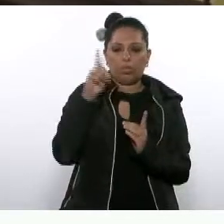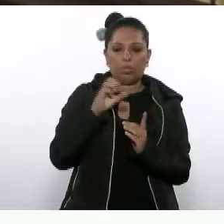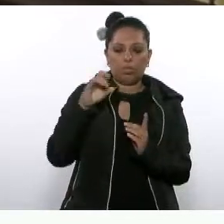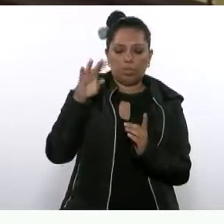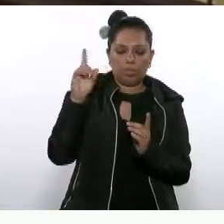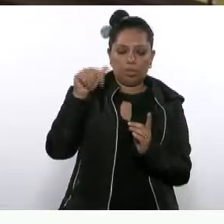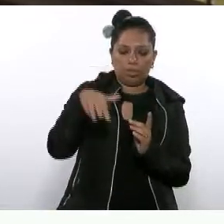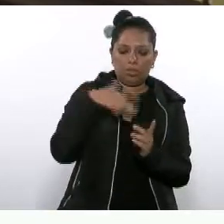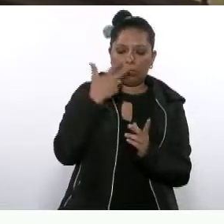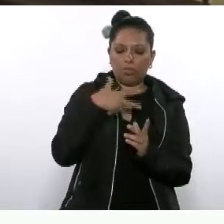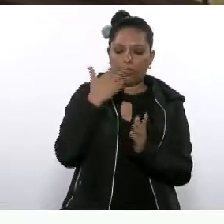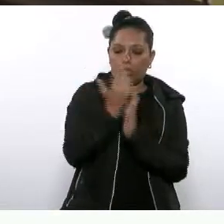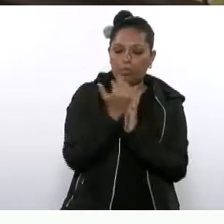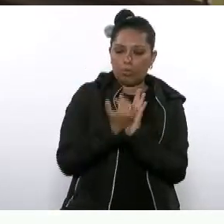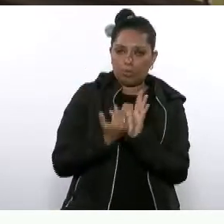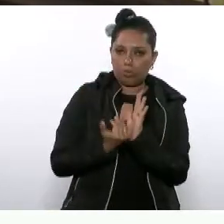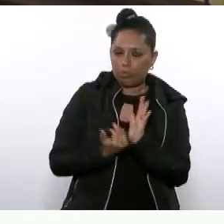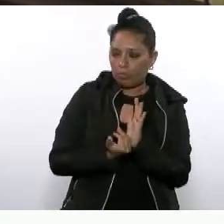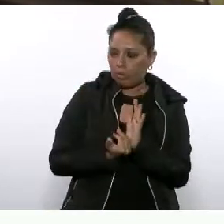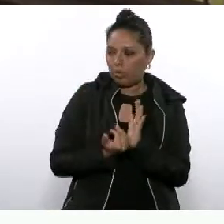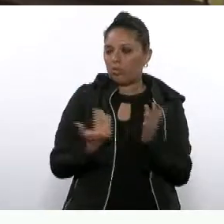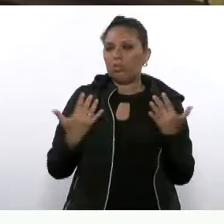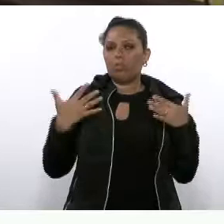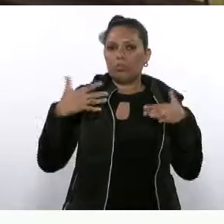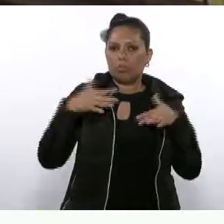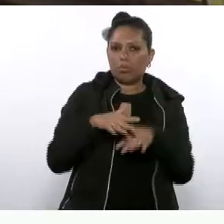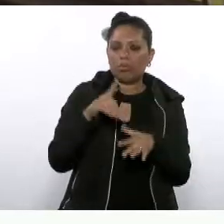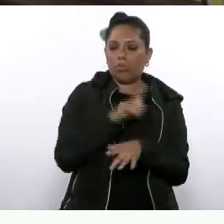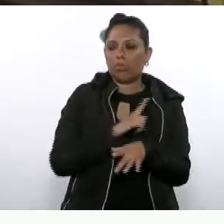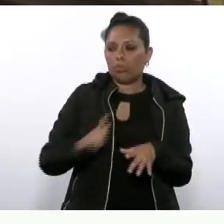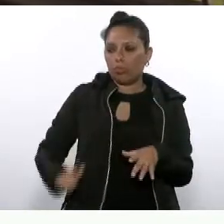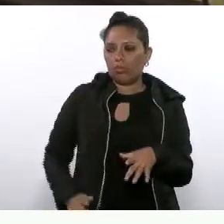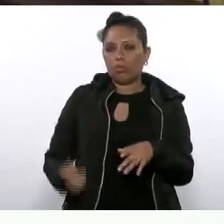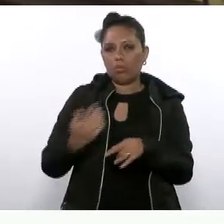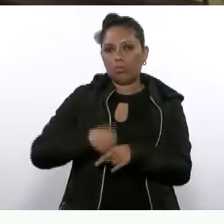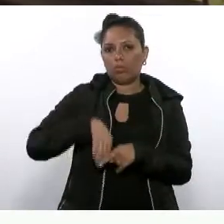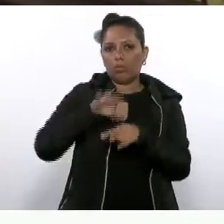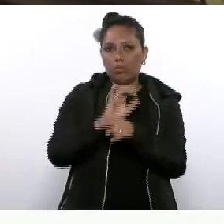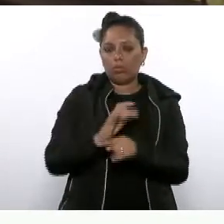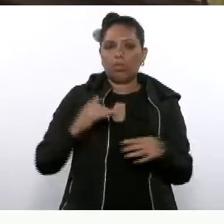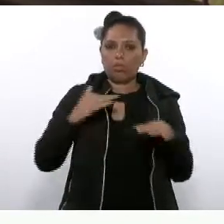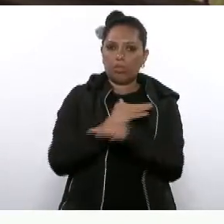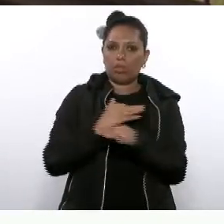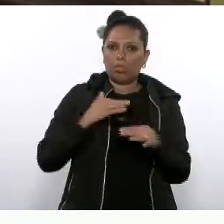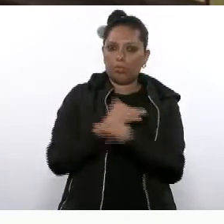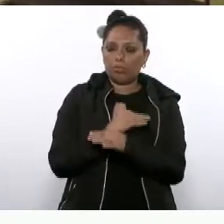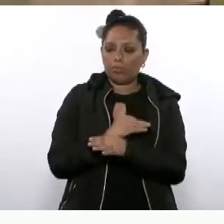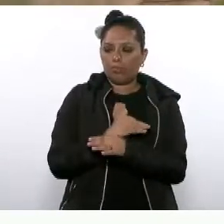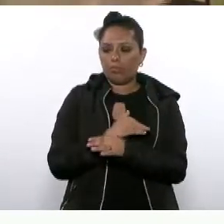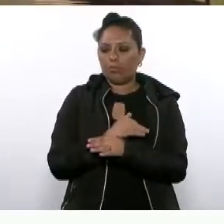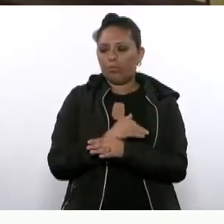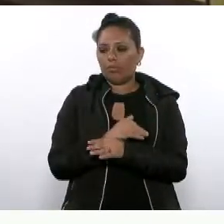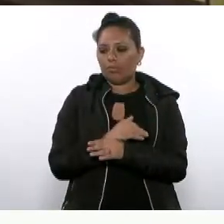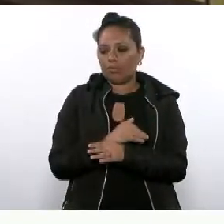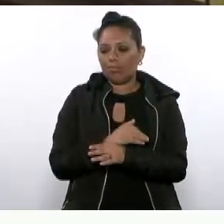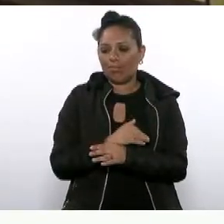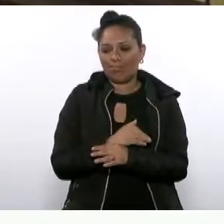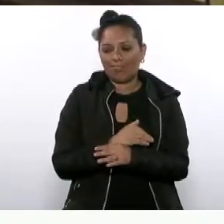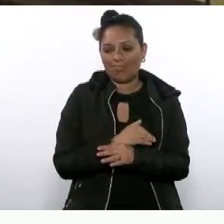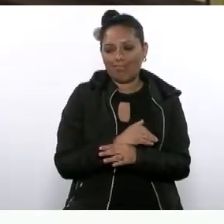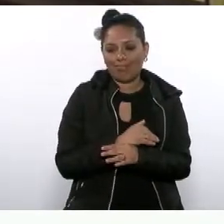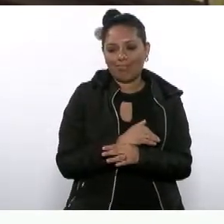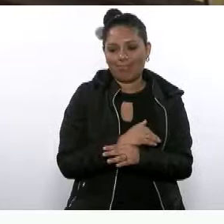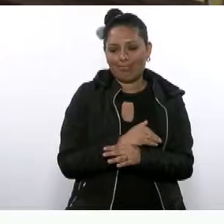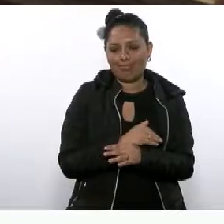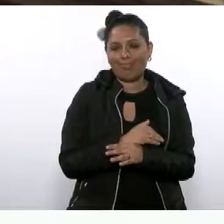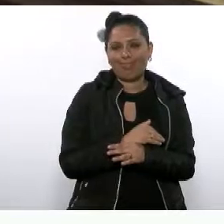dos programas, né, dos governos, seja estadual e municipal, da sugestão, uma nova